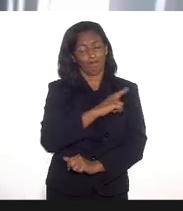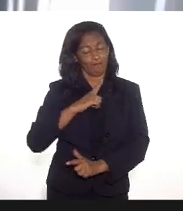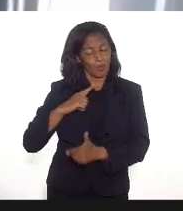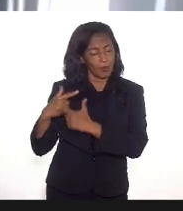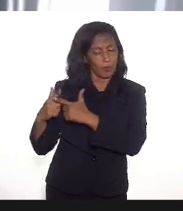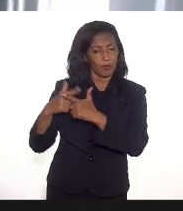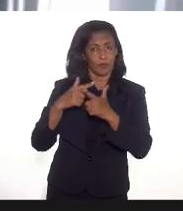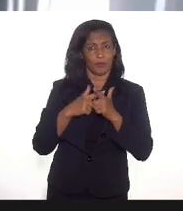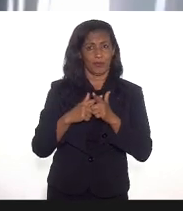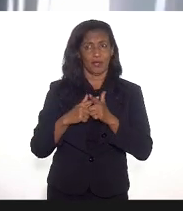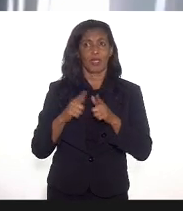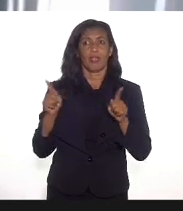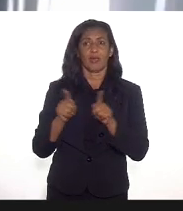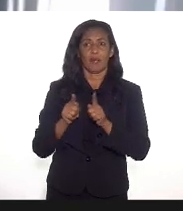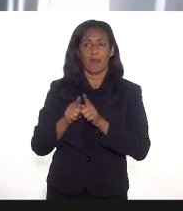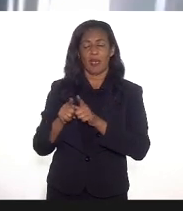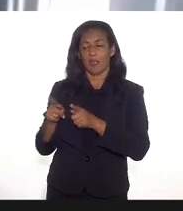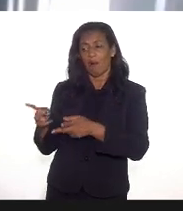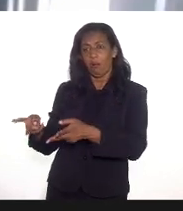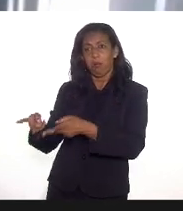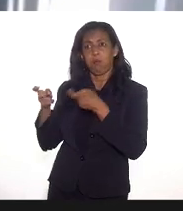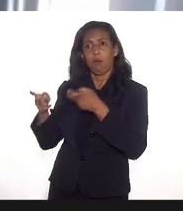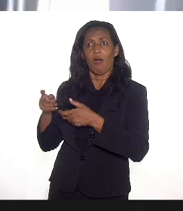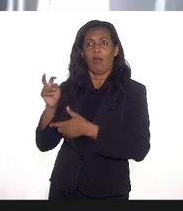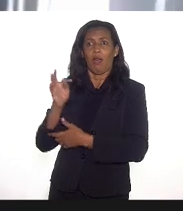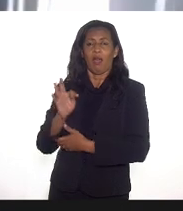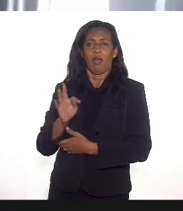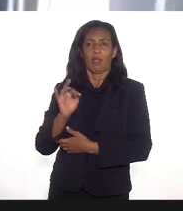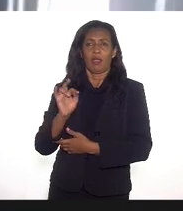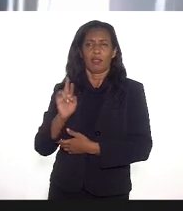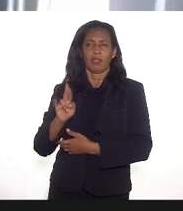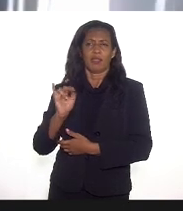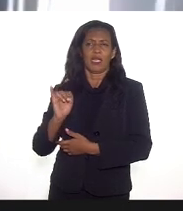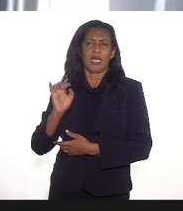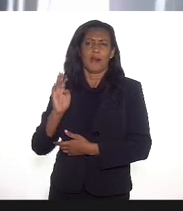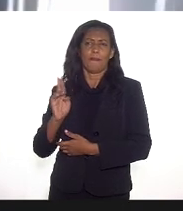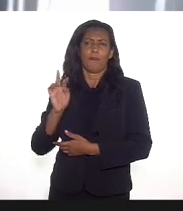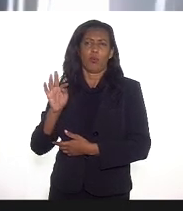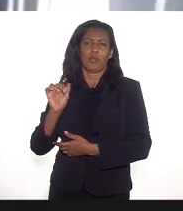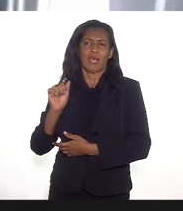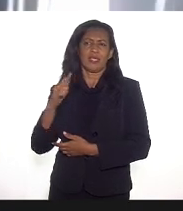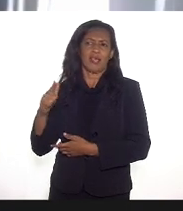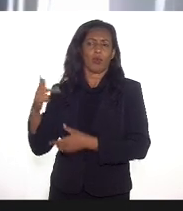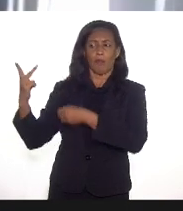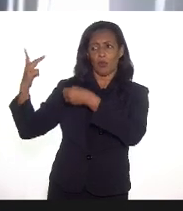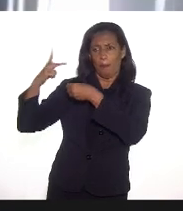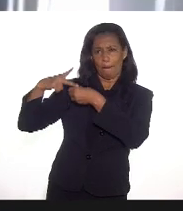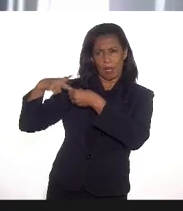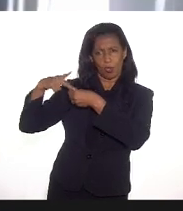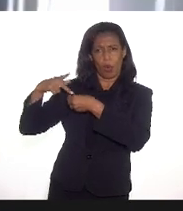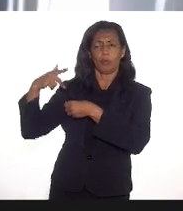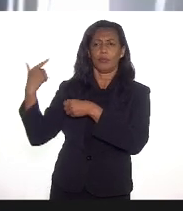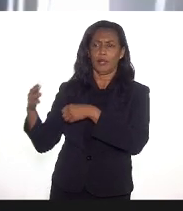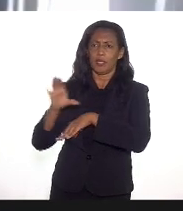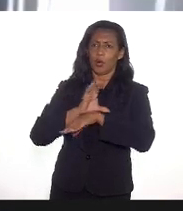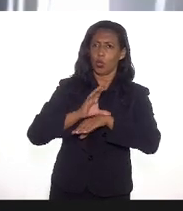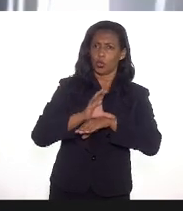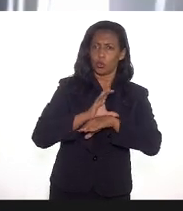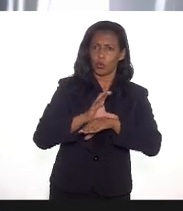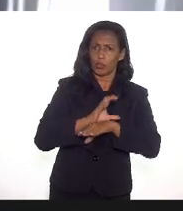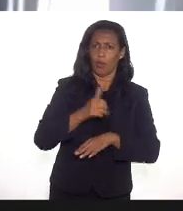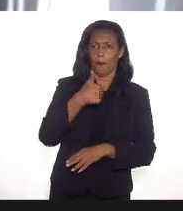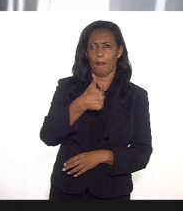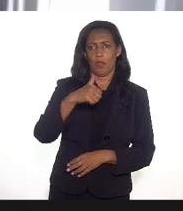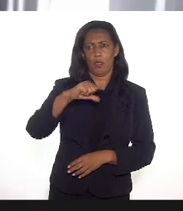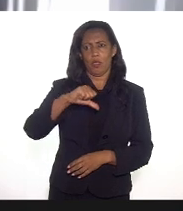problema da tributação do petróleo no destino e não na origem, desde a Constituição de 88 e piorou com a emenda